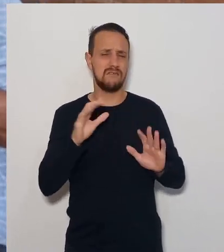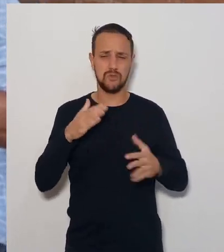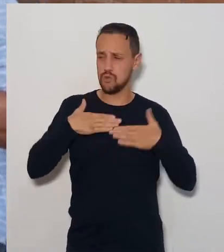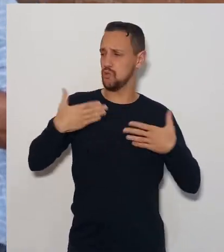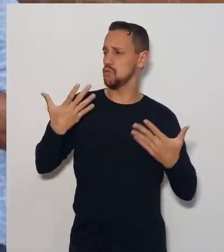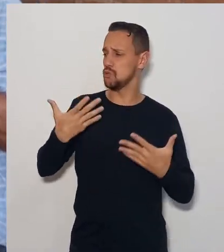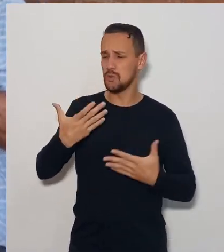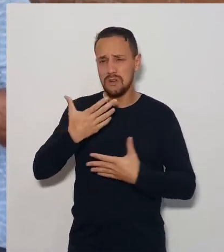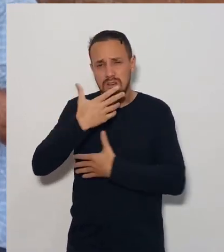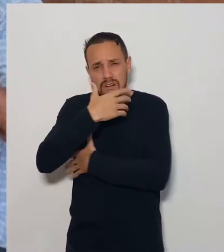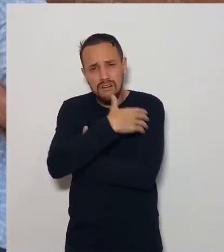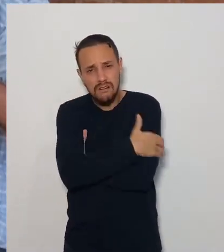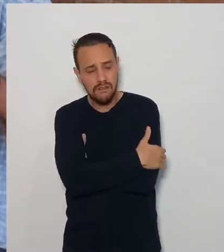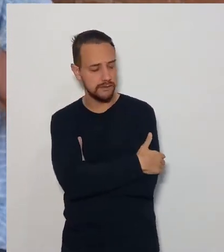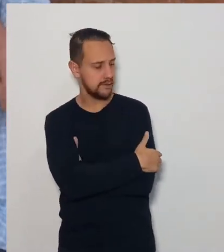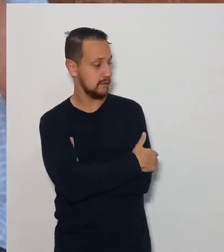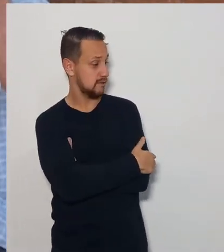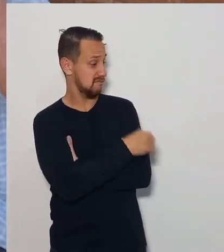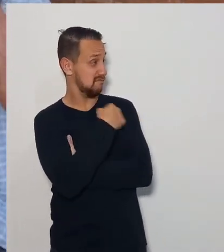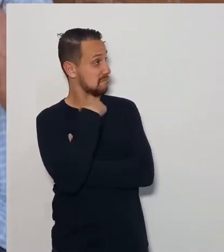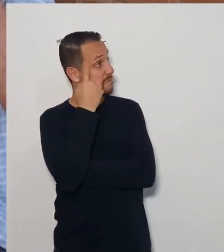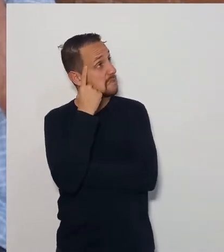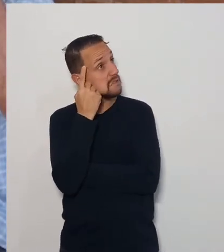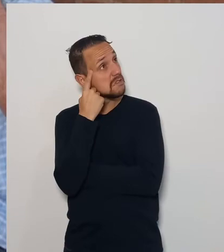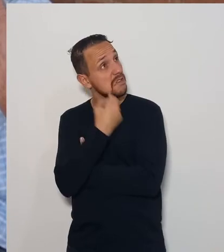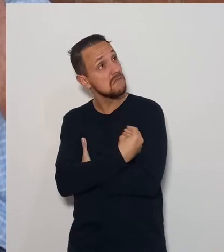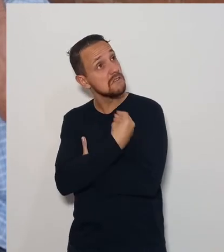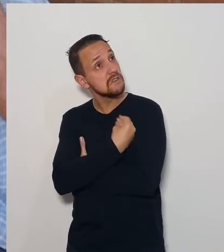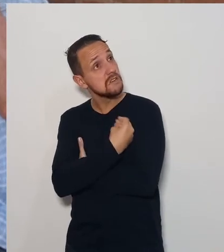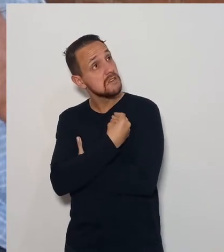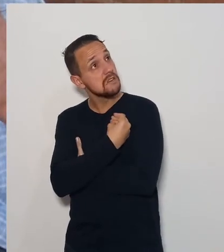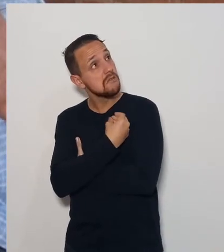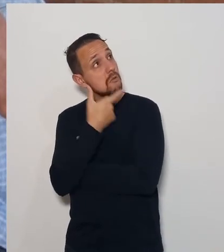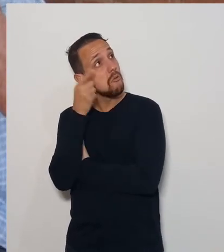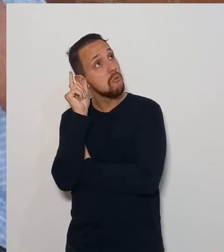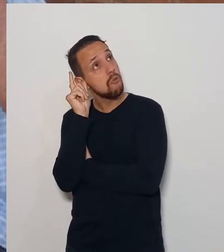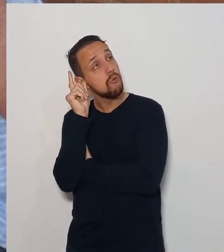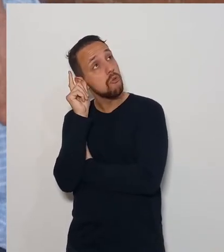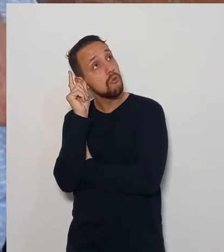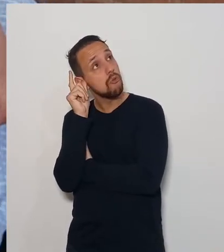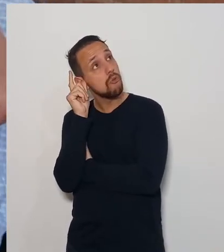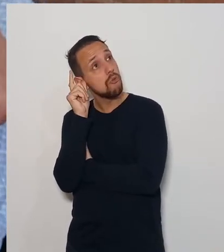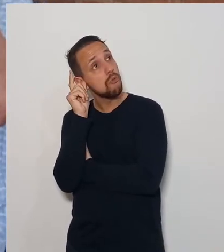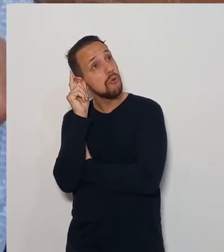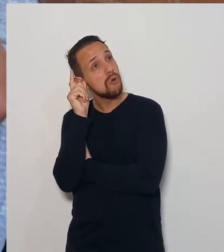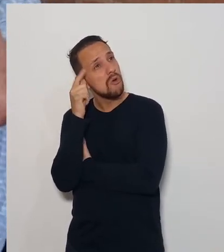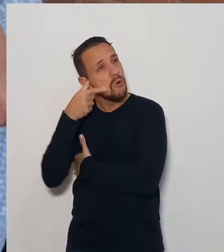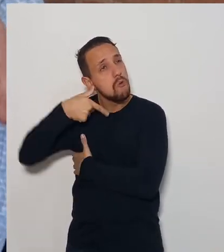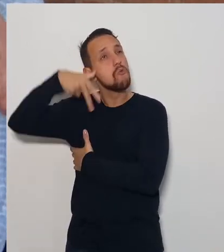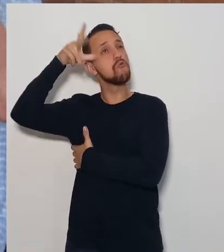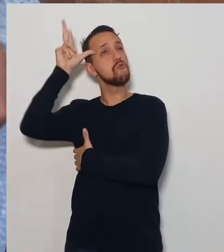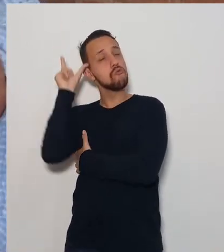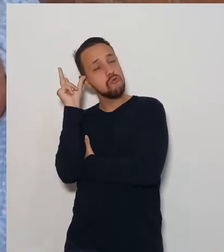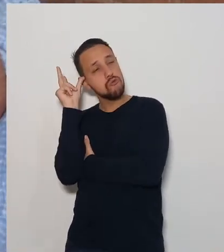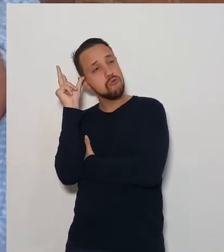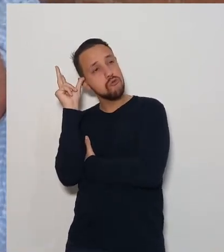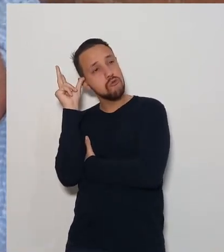que susto, mulher. Eu tava aqui, uai, mas... pensando na vida, no ontem, no